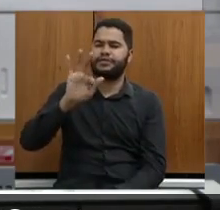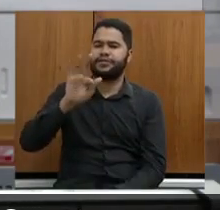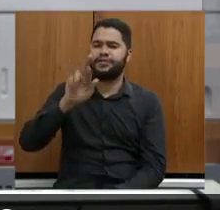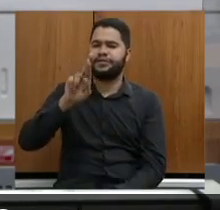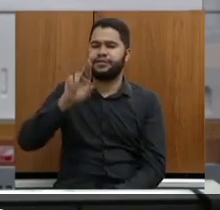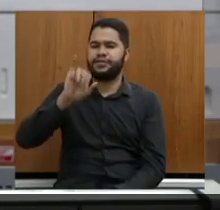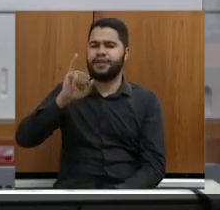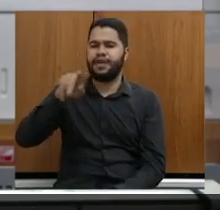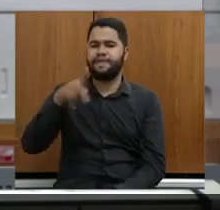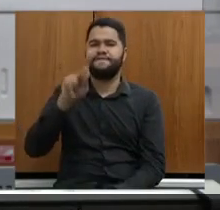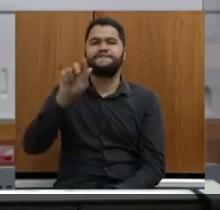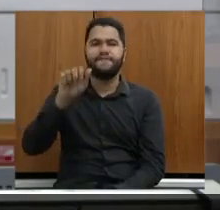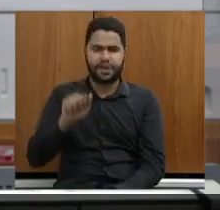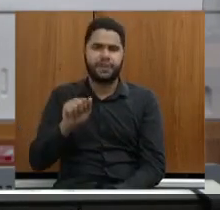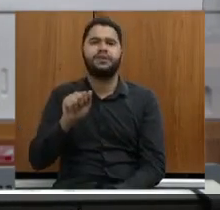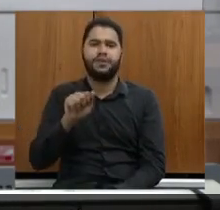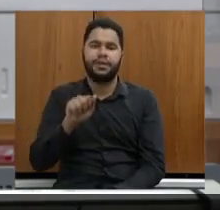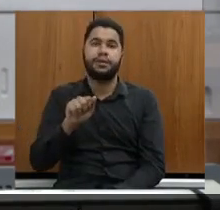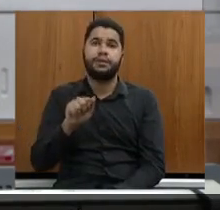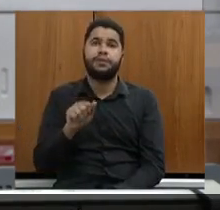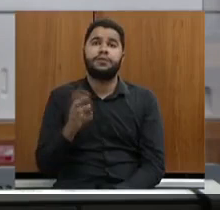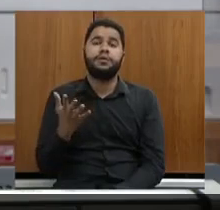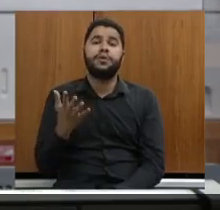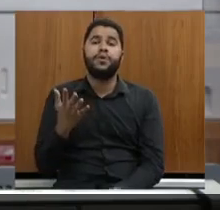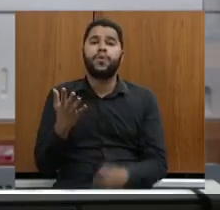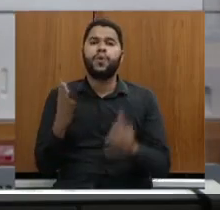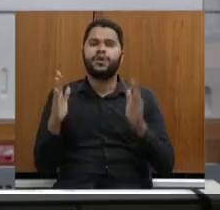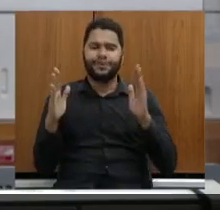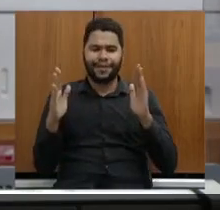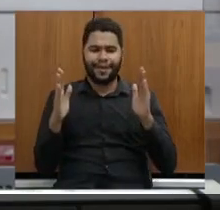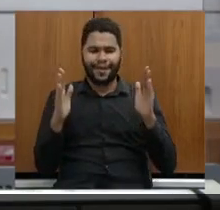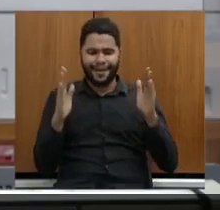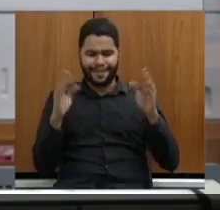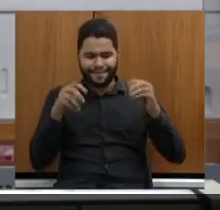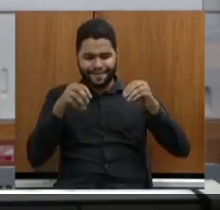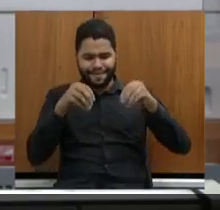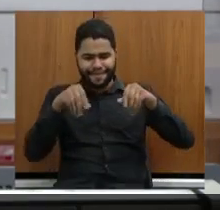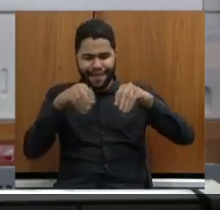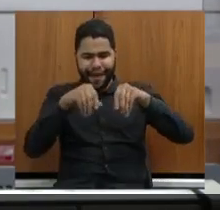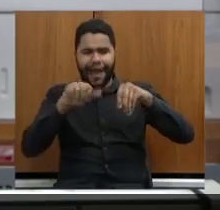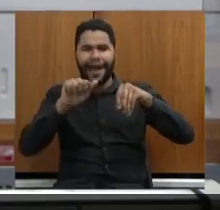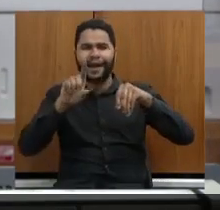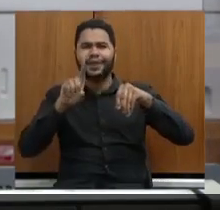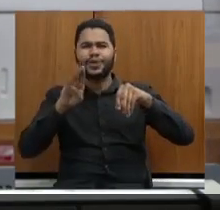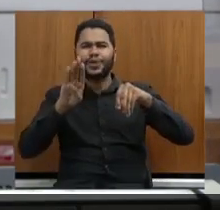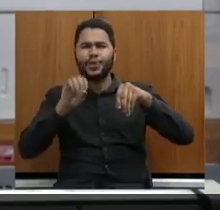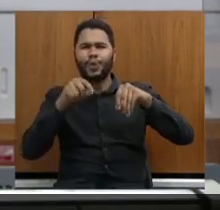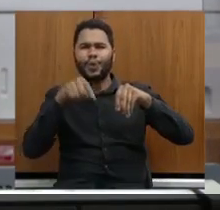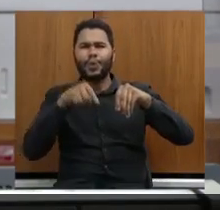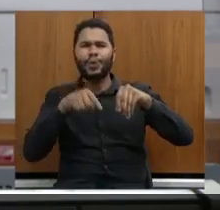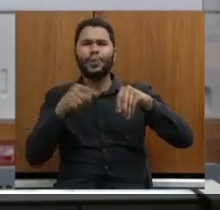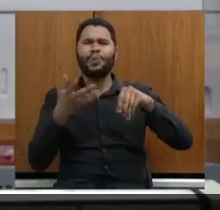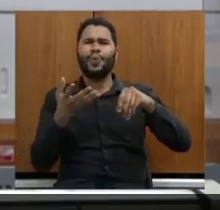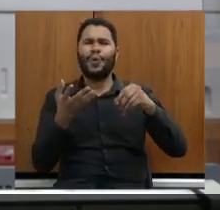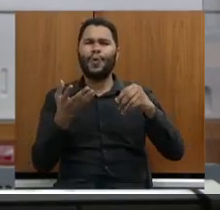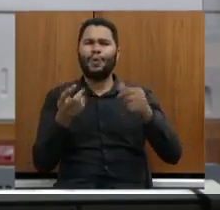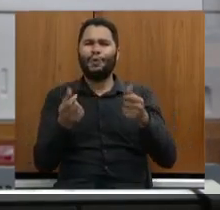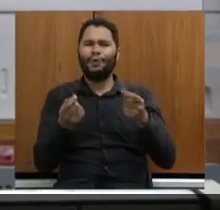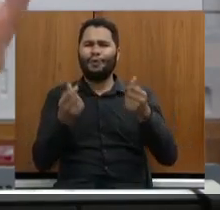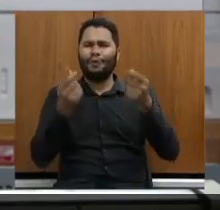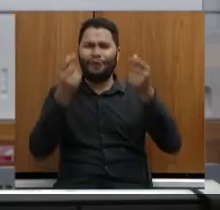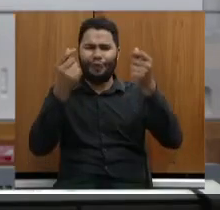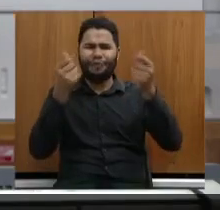eu não é essa aqui é a ver com esse preço de adubo aí será que o produtor vai e vai querer